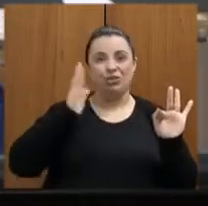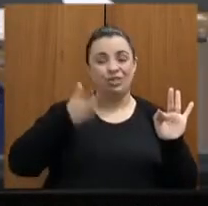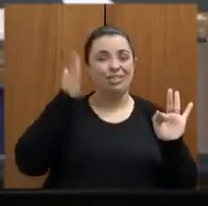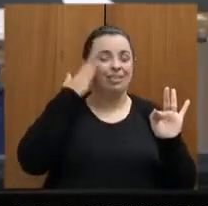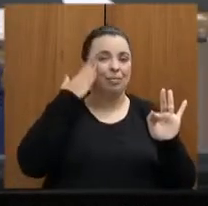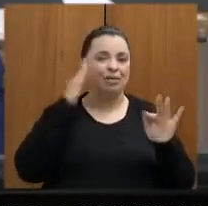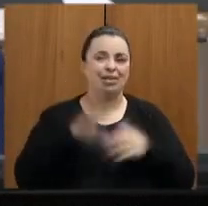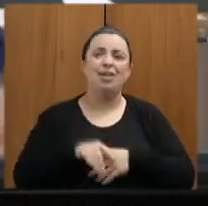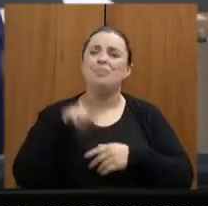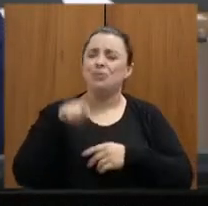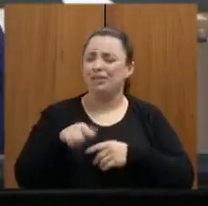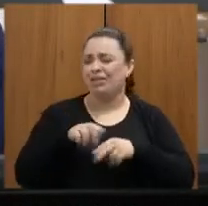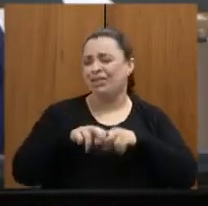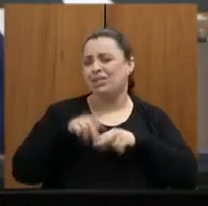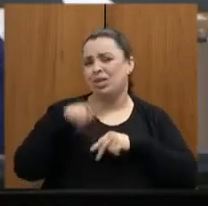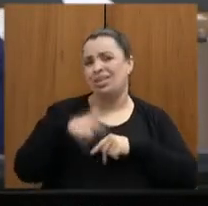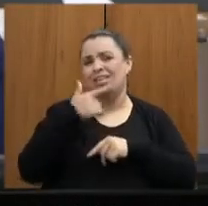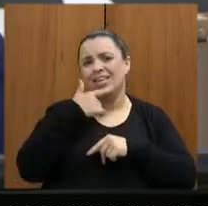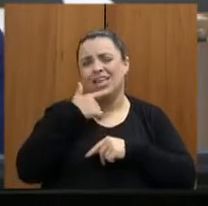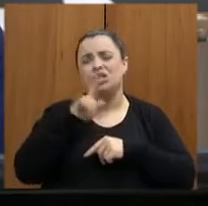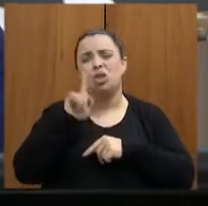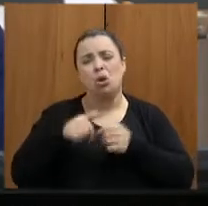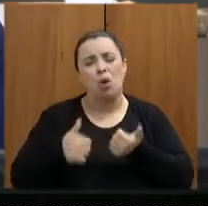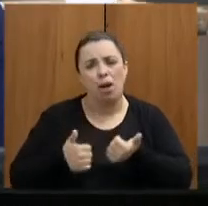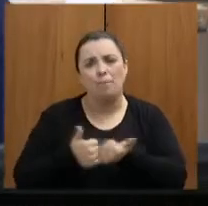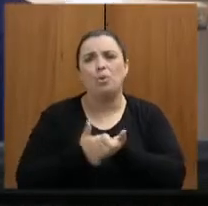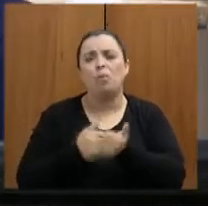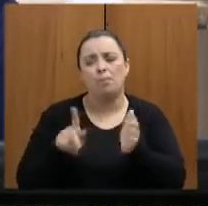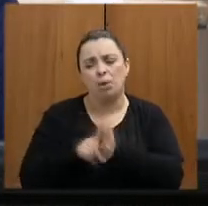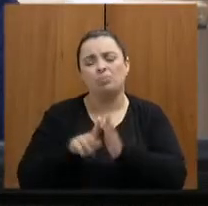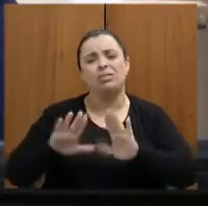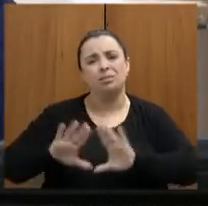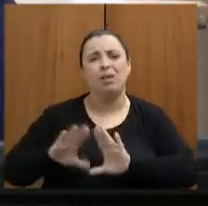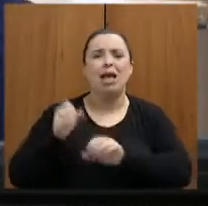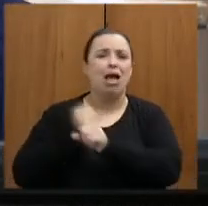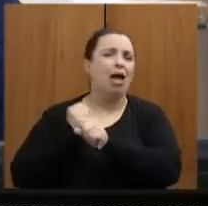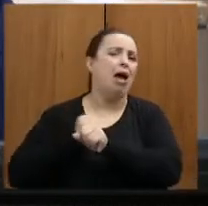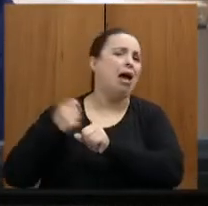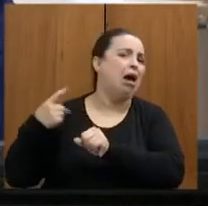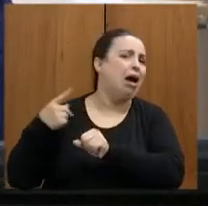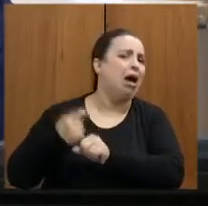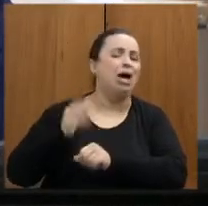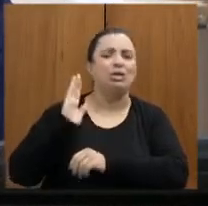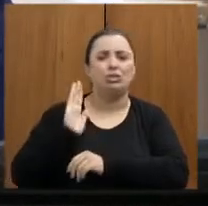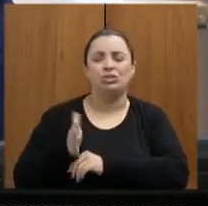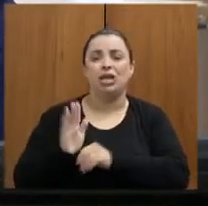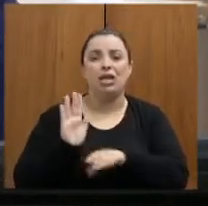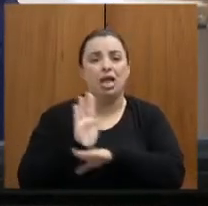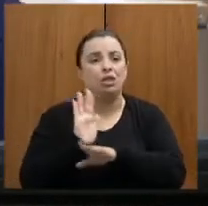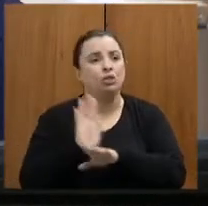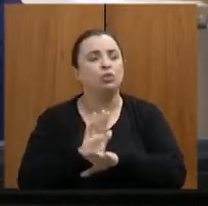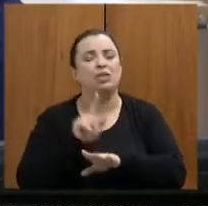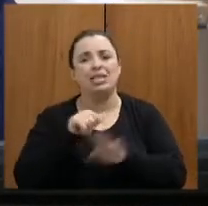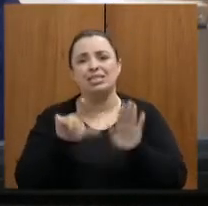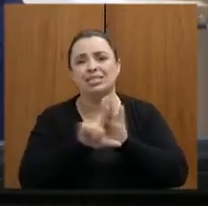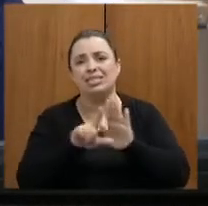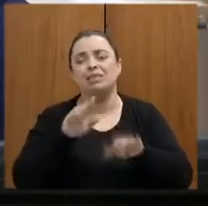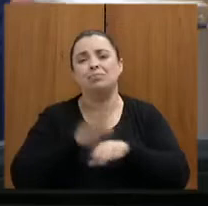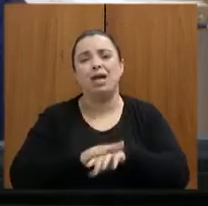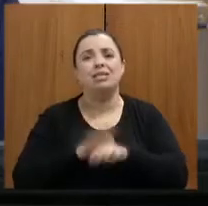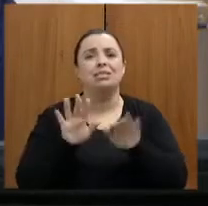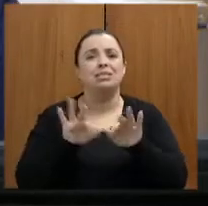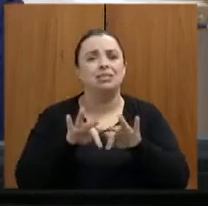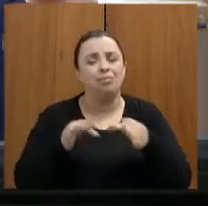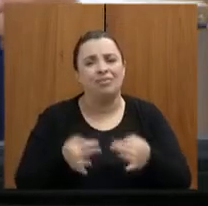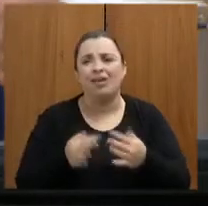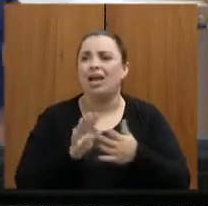anos que tem sido feito com apoio dessa casa na ajuda da simplificação dessas legislações o trabalho da Emater